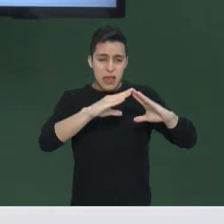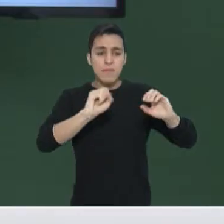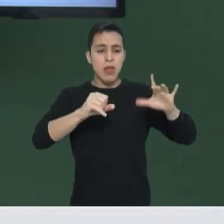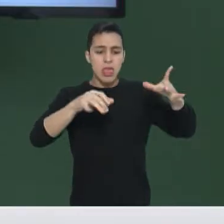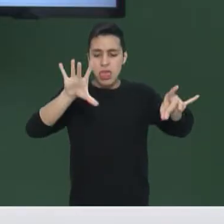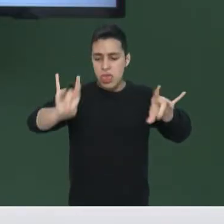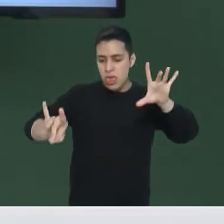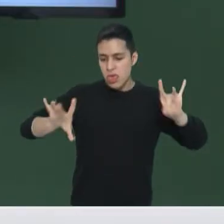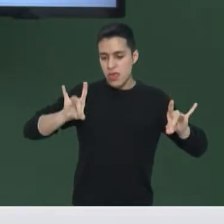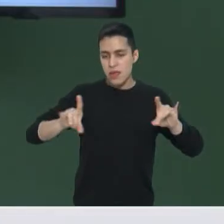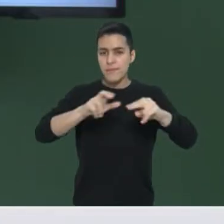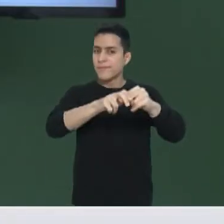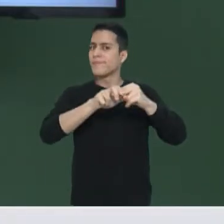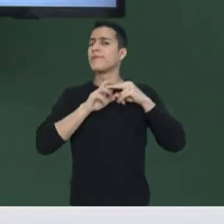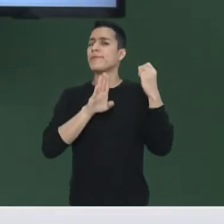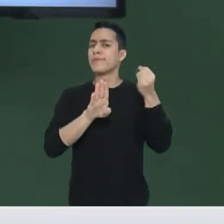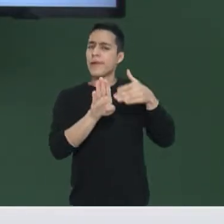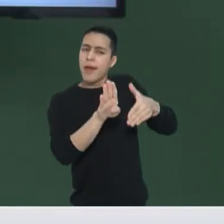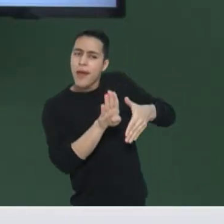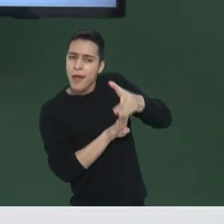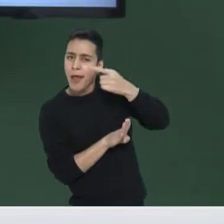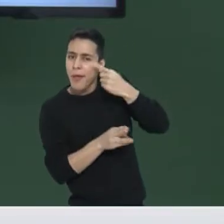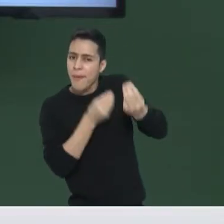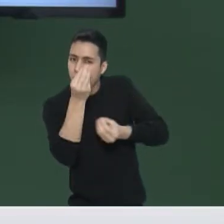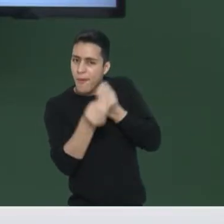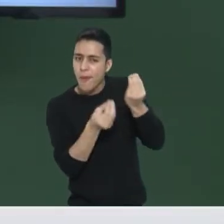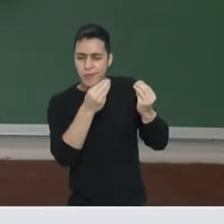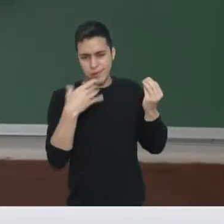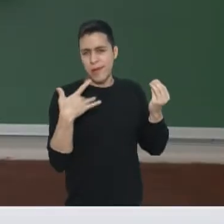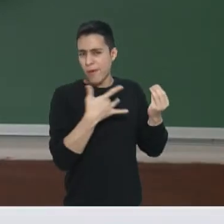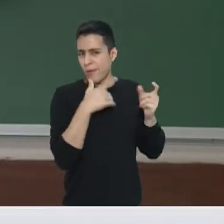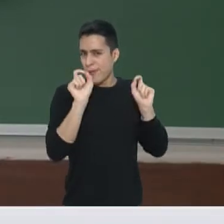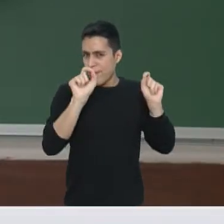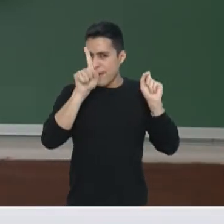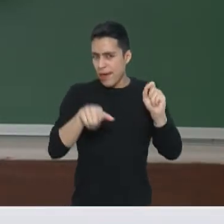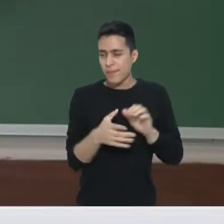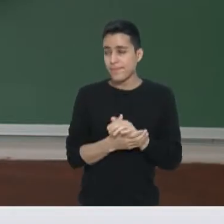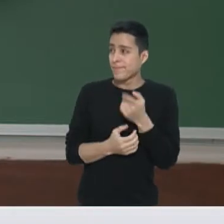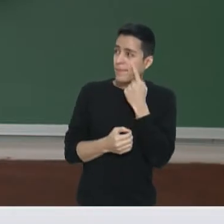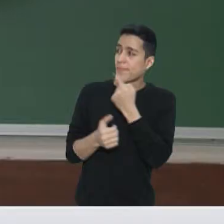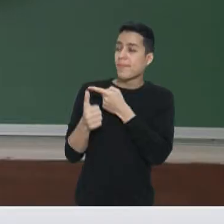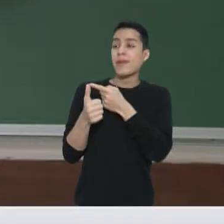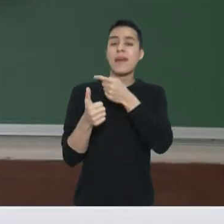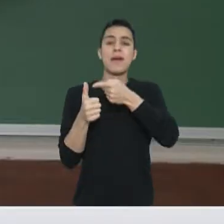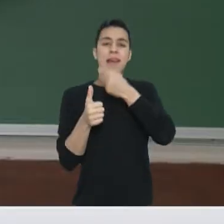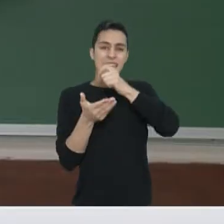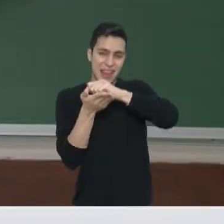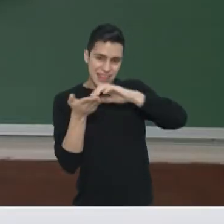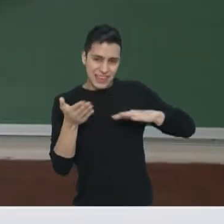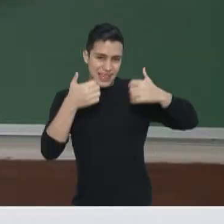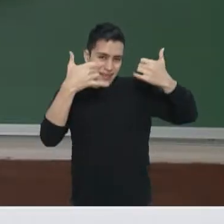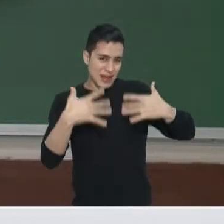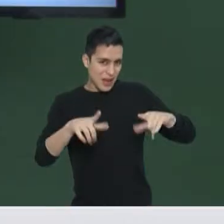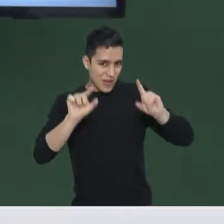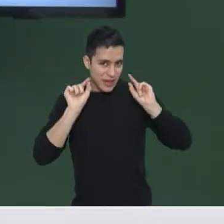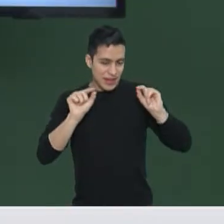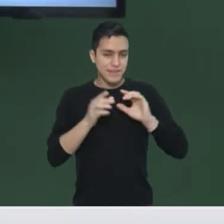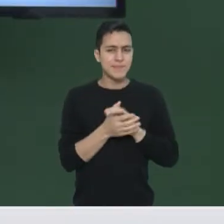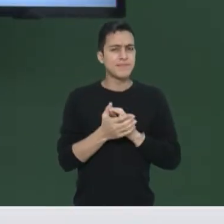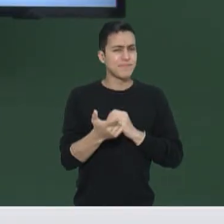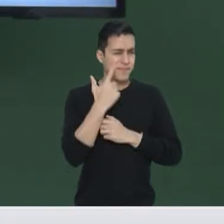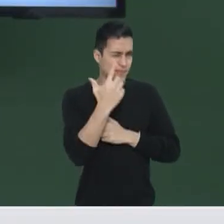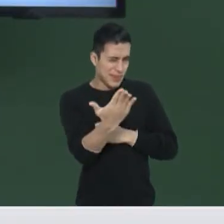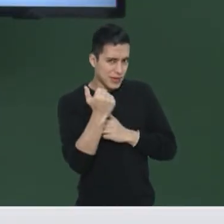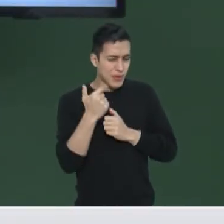e o porquê de algumas recomendações da saúde. Vamos para o nosso primeiro exercício? Ele diz assim, ó, agora eu quero que